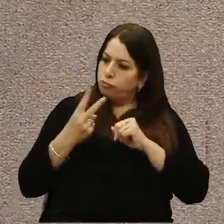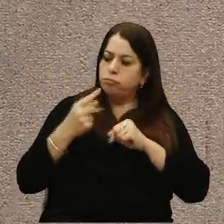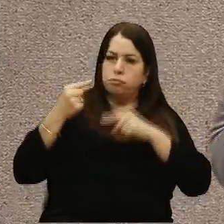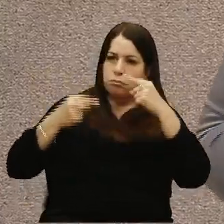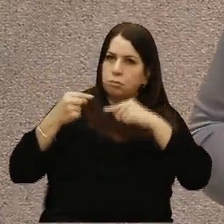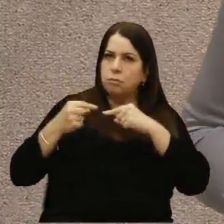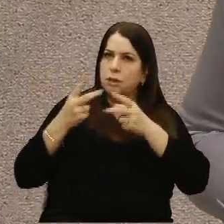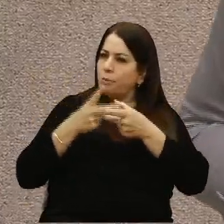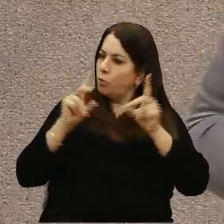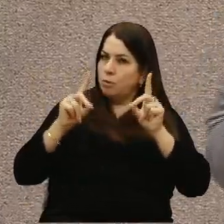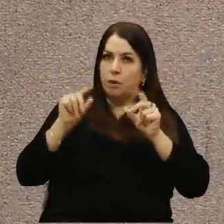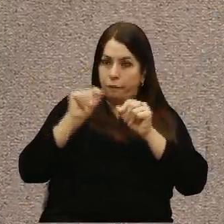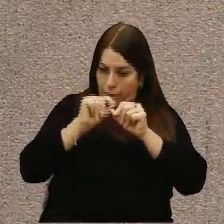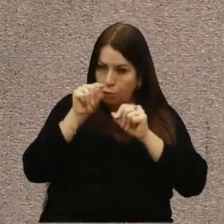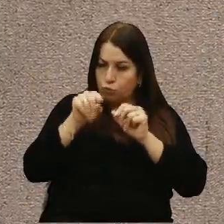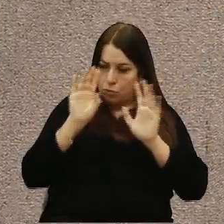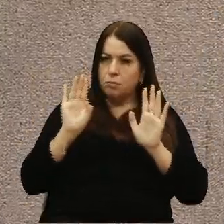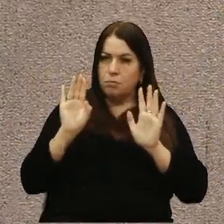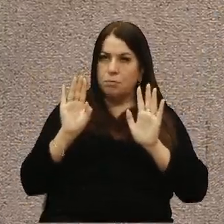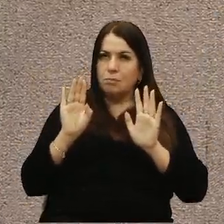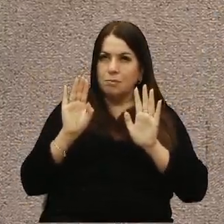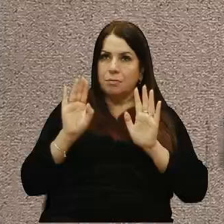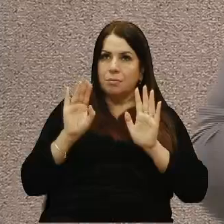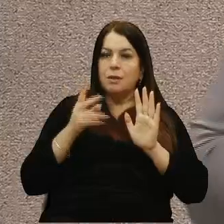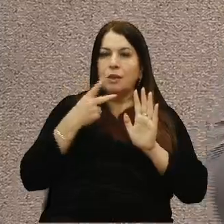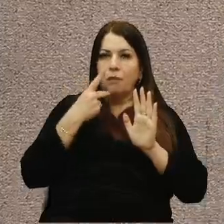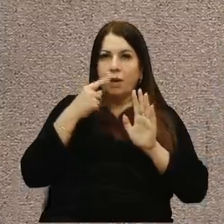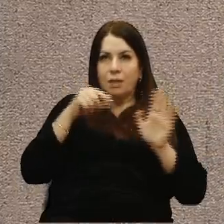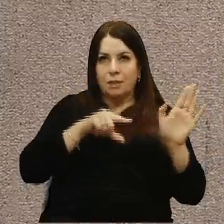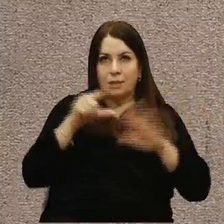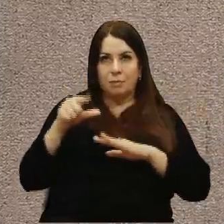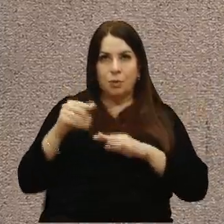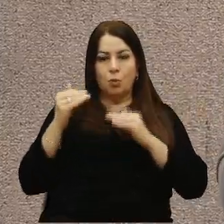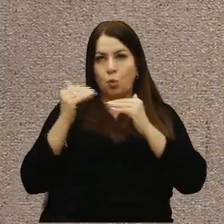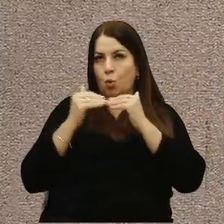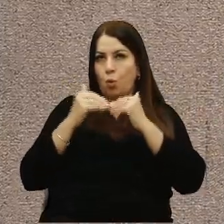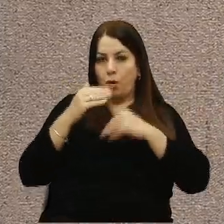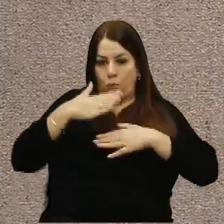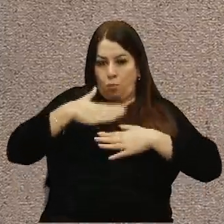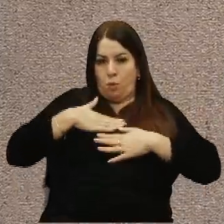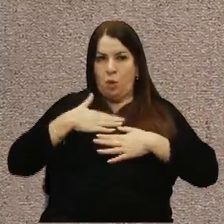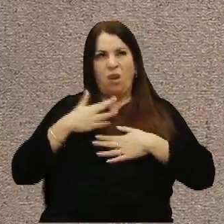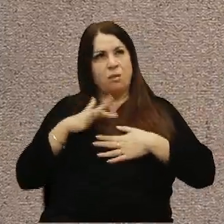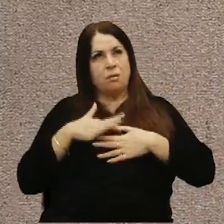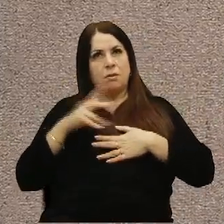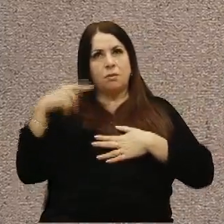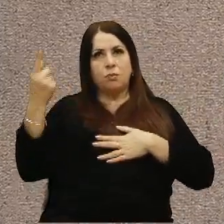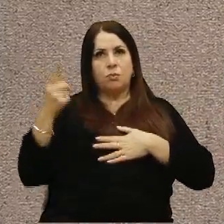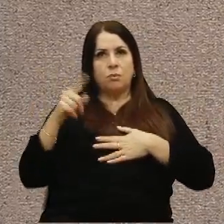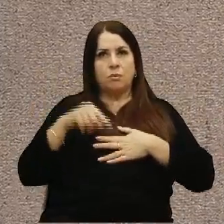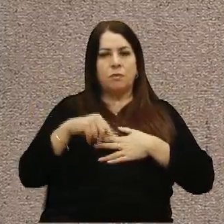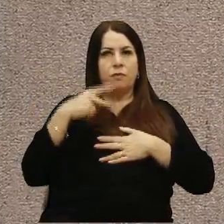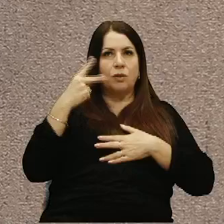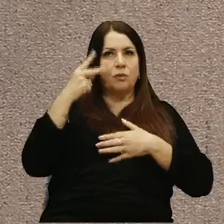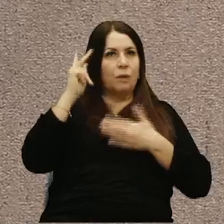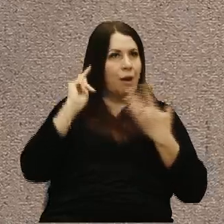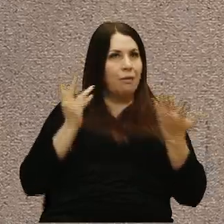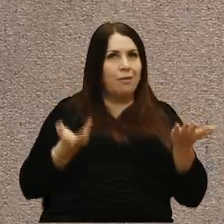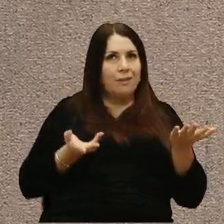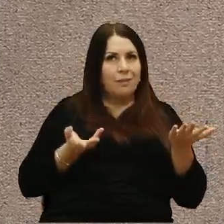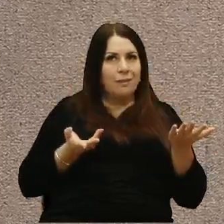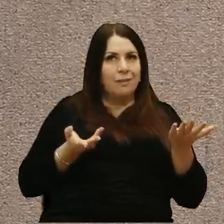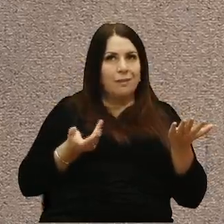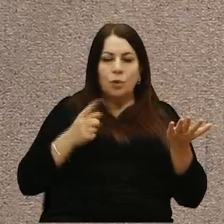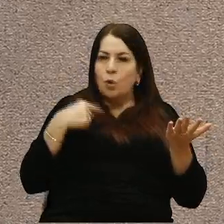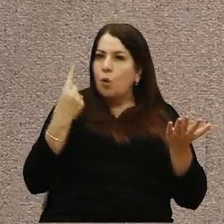dentro, a democracia é feita de distorções. Eu disse essa semana, eu não concordo nem comigo mesmo, muitas vezes, que dirá com o senhor, vereador Iago.